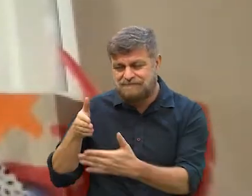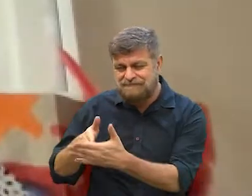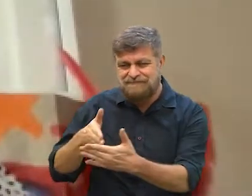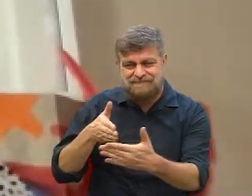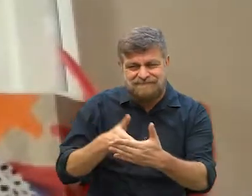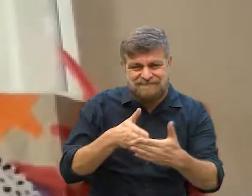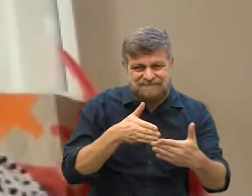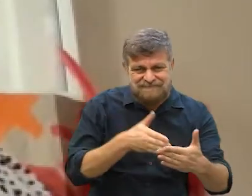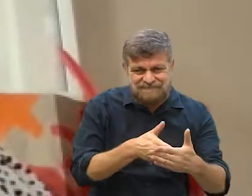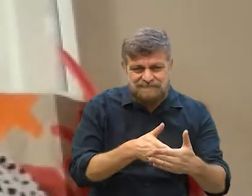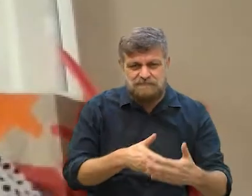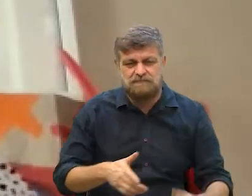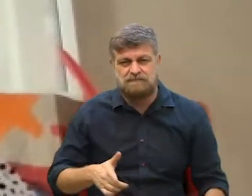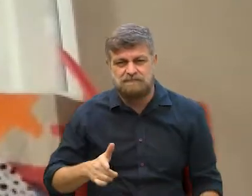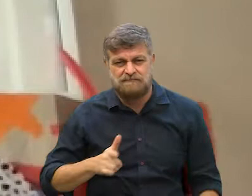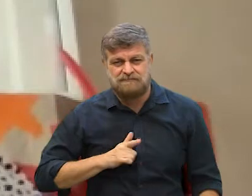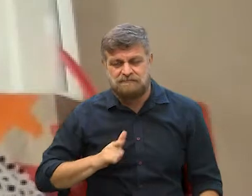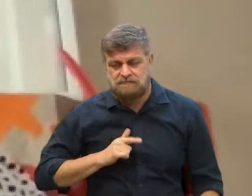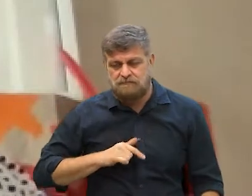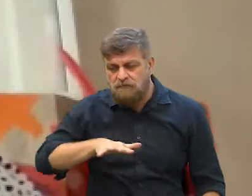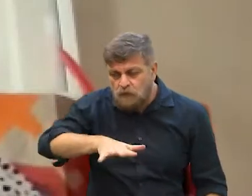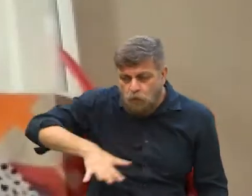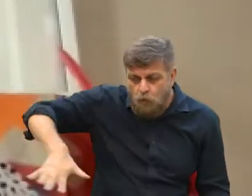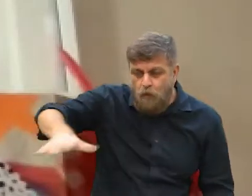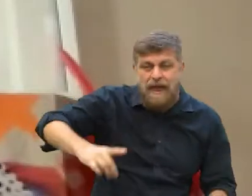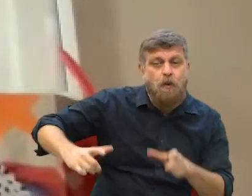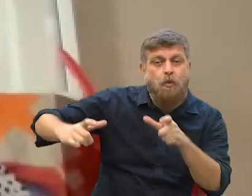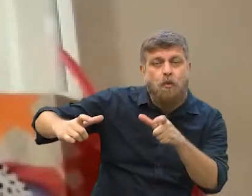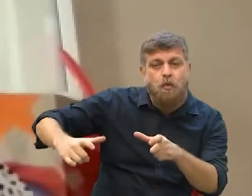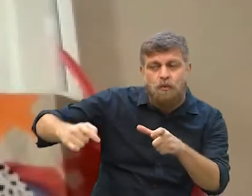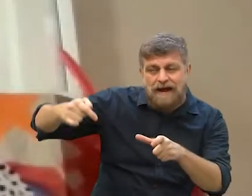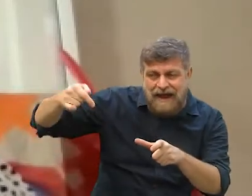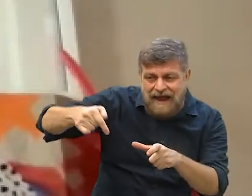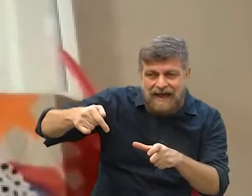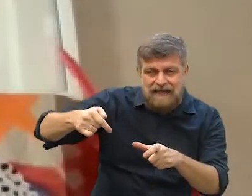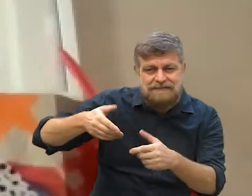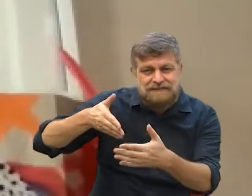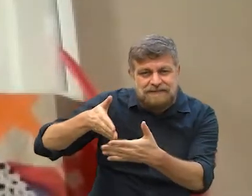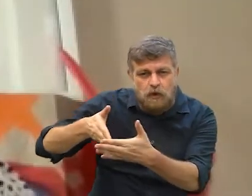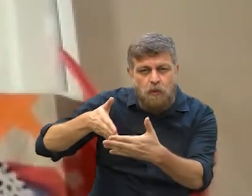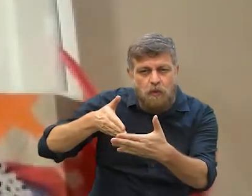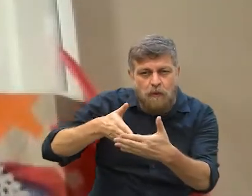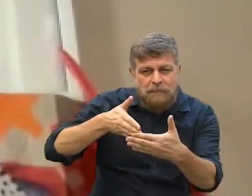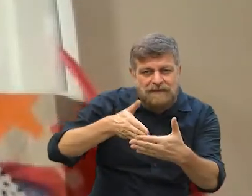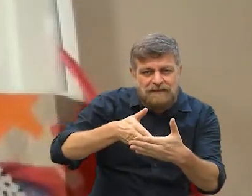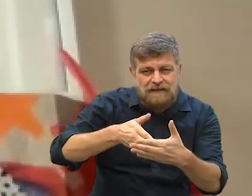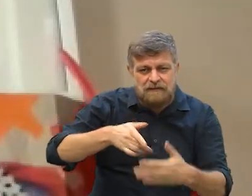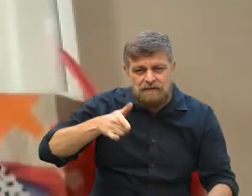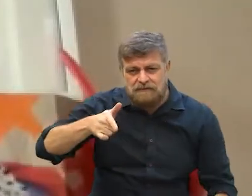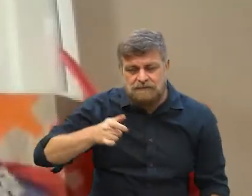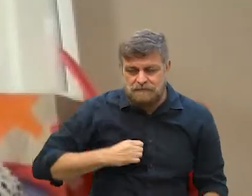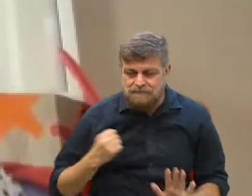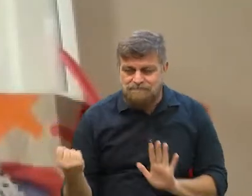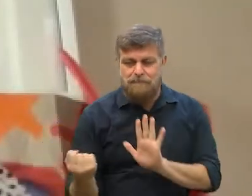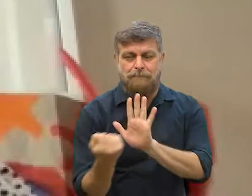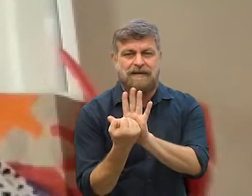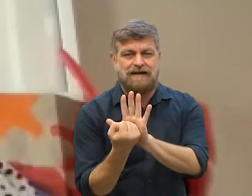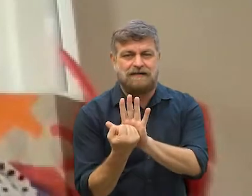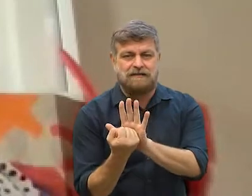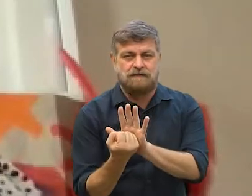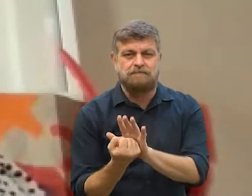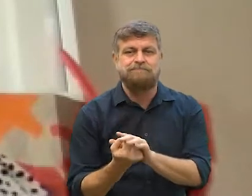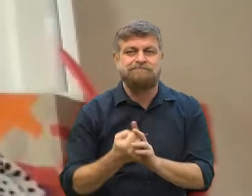bloqueios os obstáculos do Meio esses obstáculos que marcam